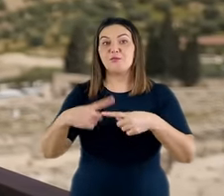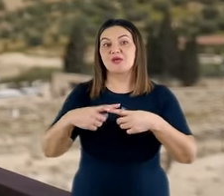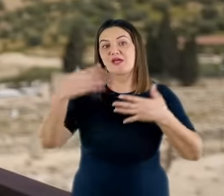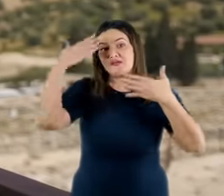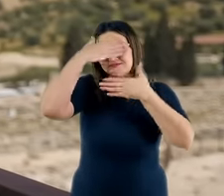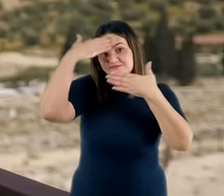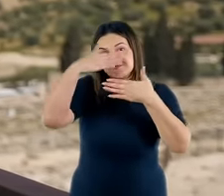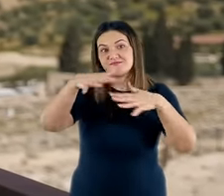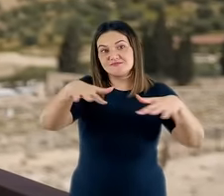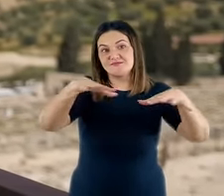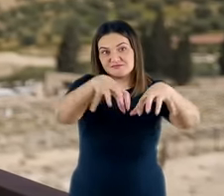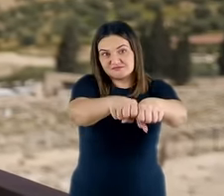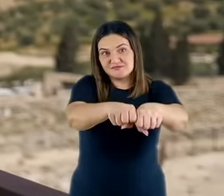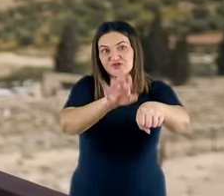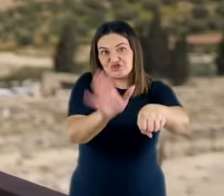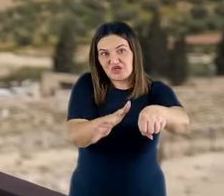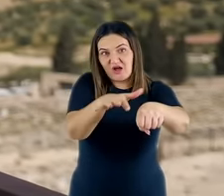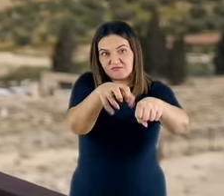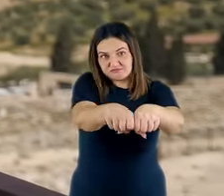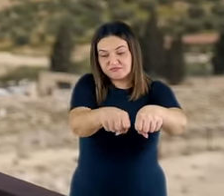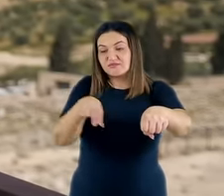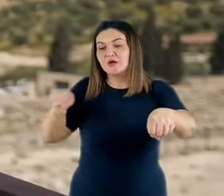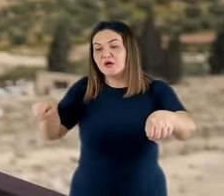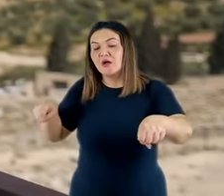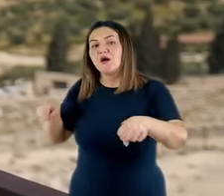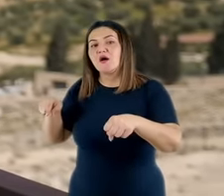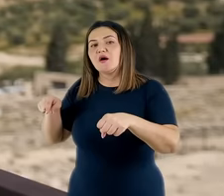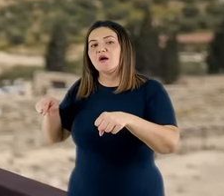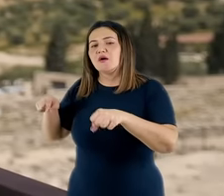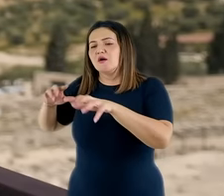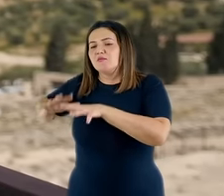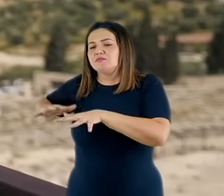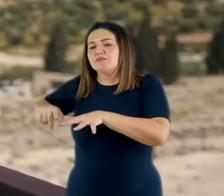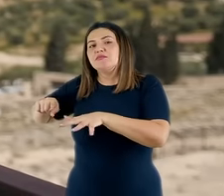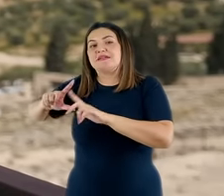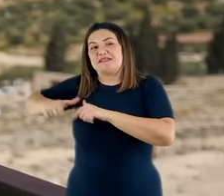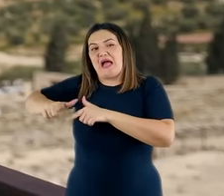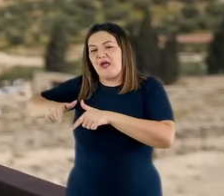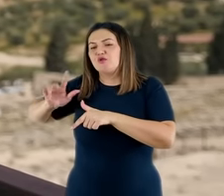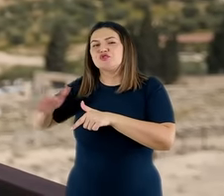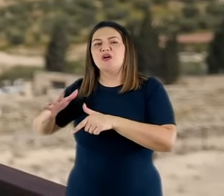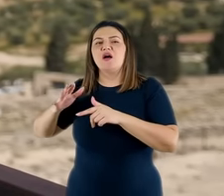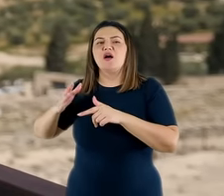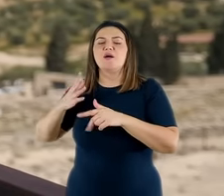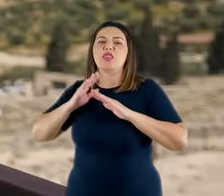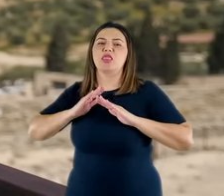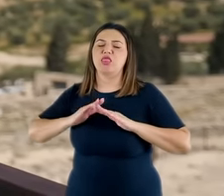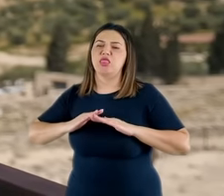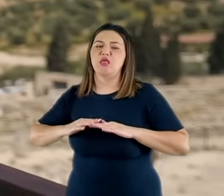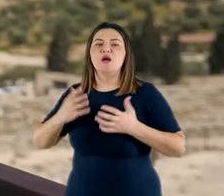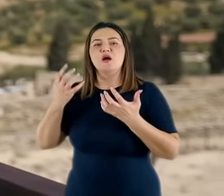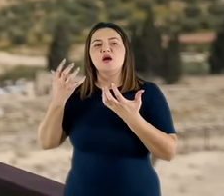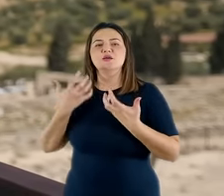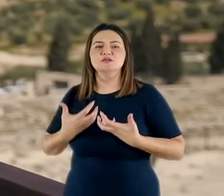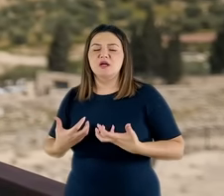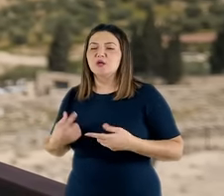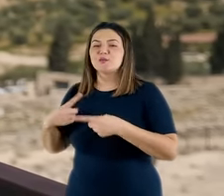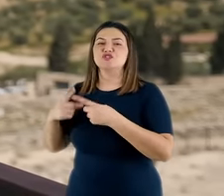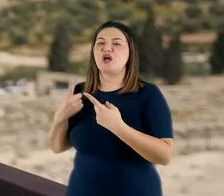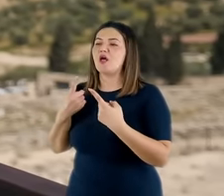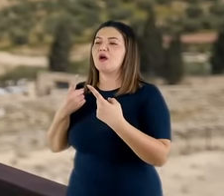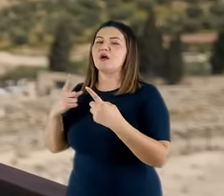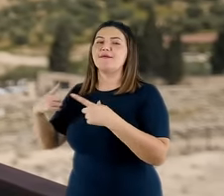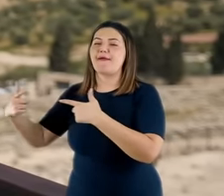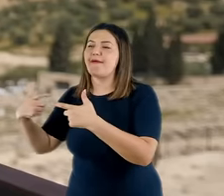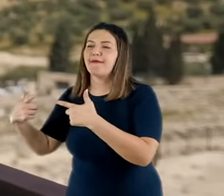estava um pouco fragilizado, porque eles haviam lutado contra a Síria, haviam lutado contra o Egito, contra países árabes. Então, eles não